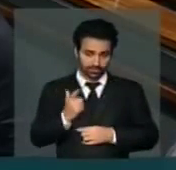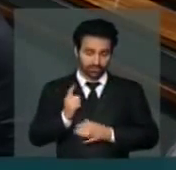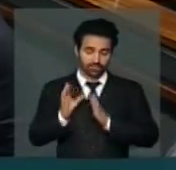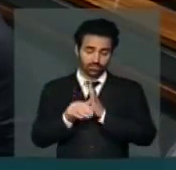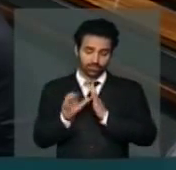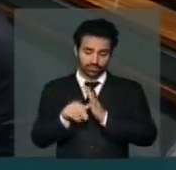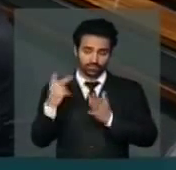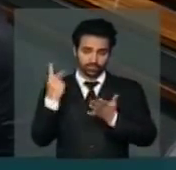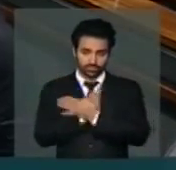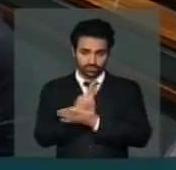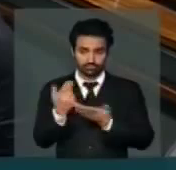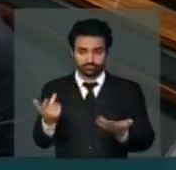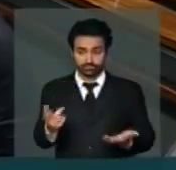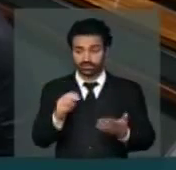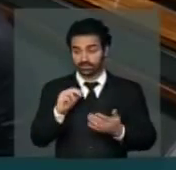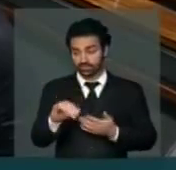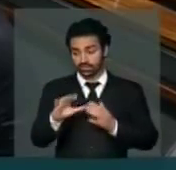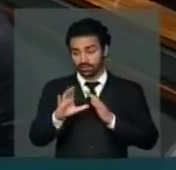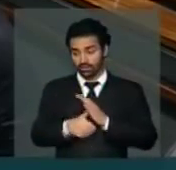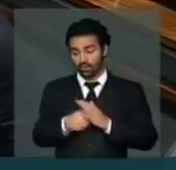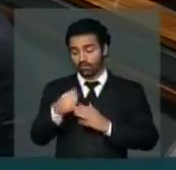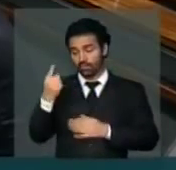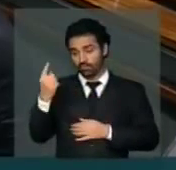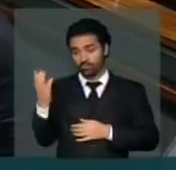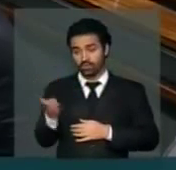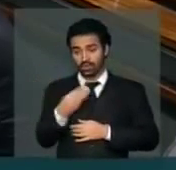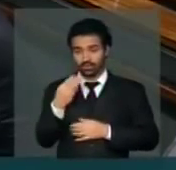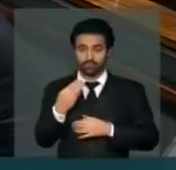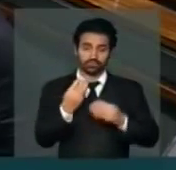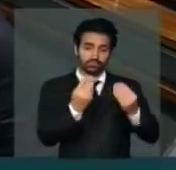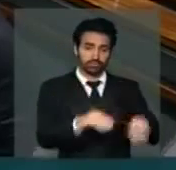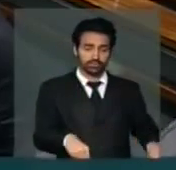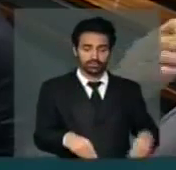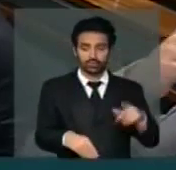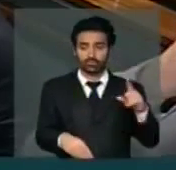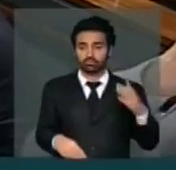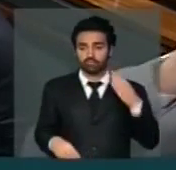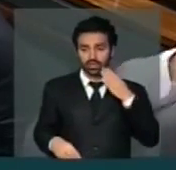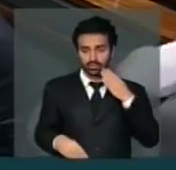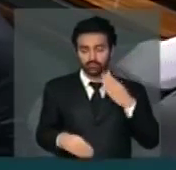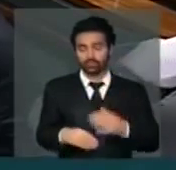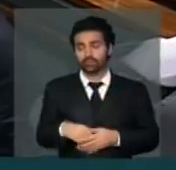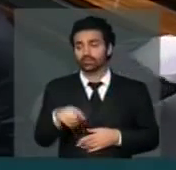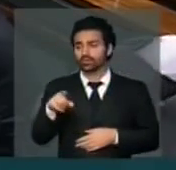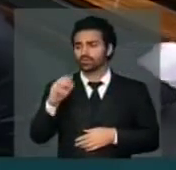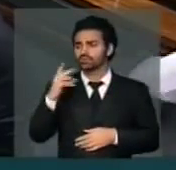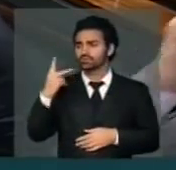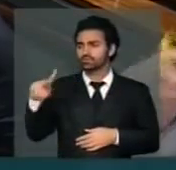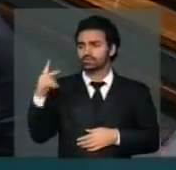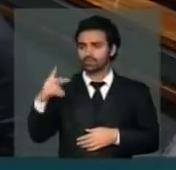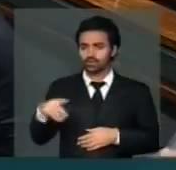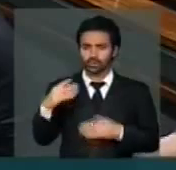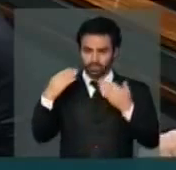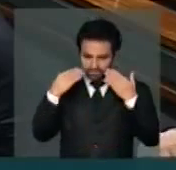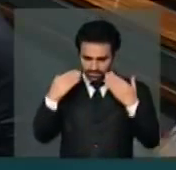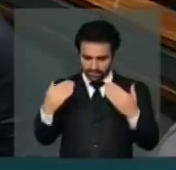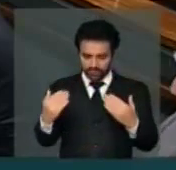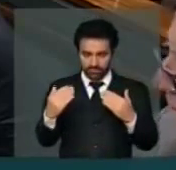corrupção. Porque se rouba 1 milhão, mas estraga 1 bilhão. O senhor, na apresentação do senhor, colocou muitas vezes